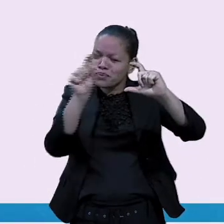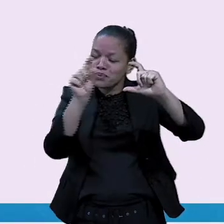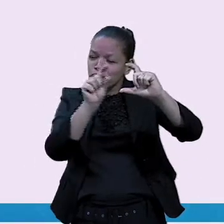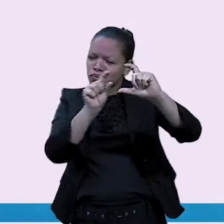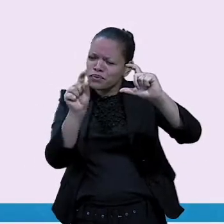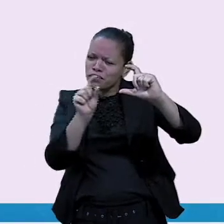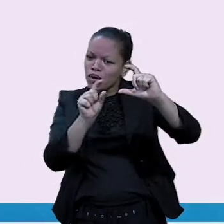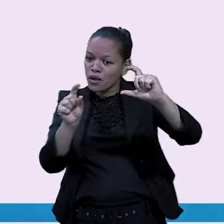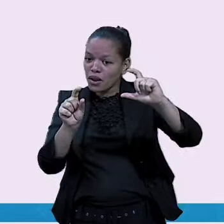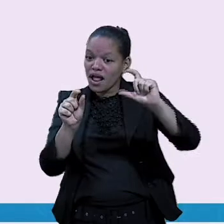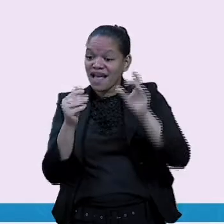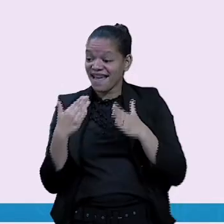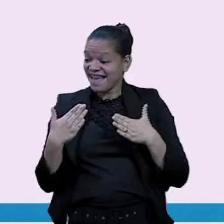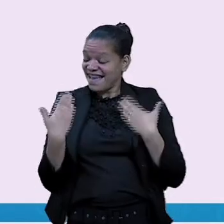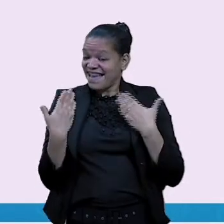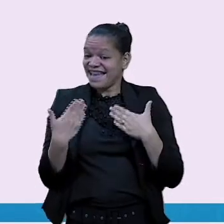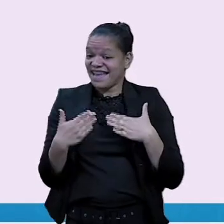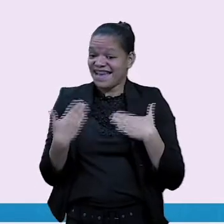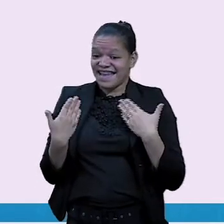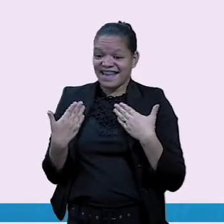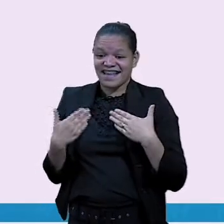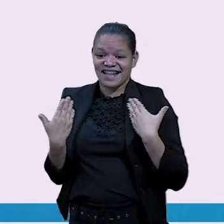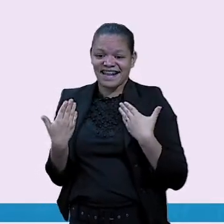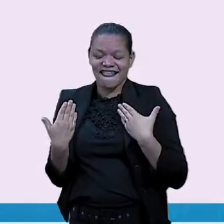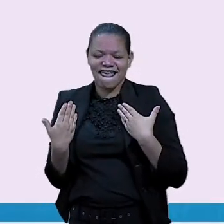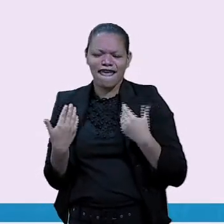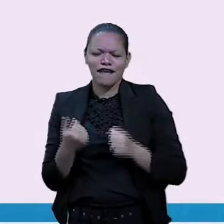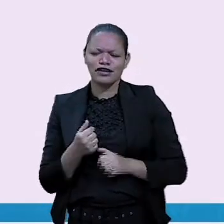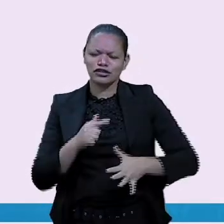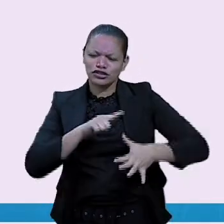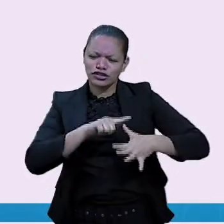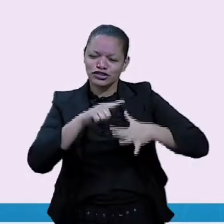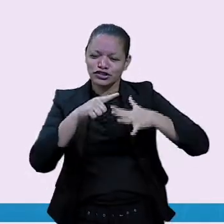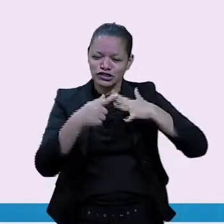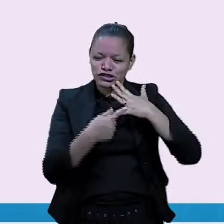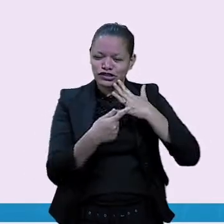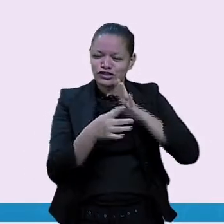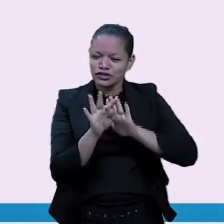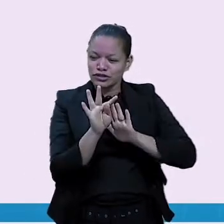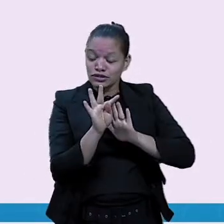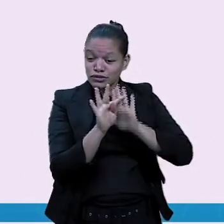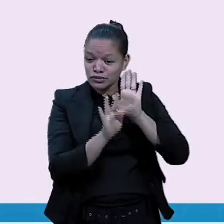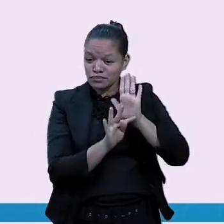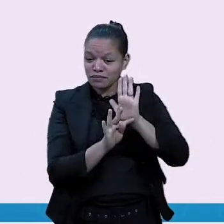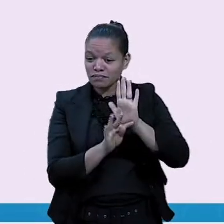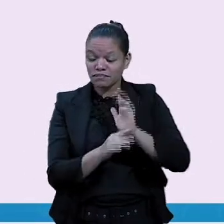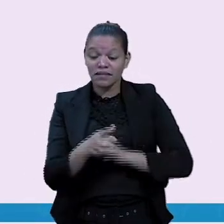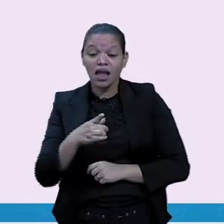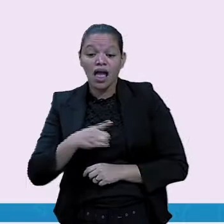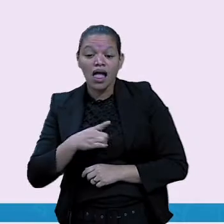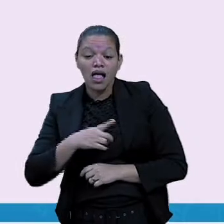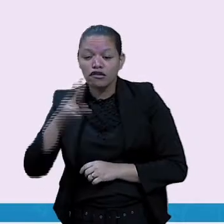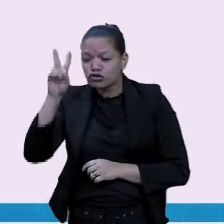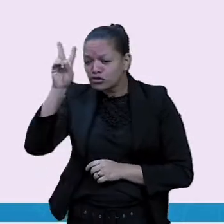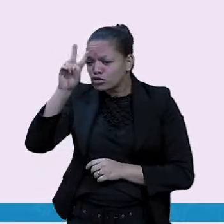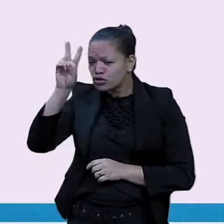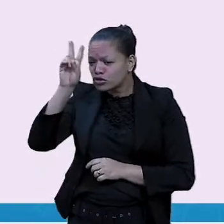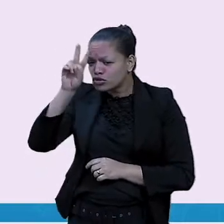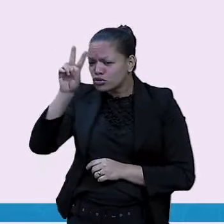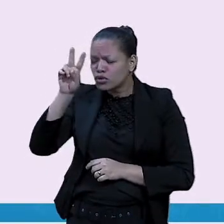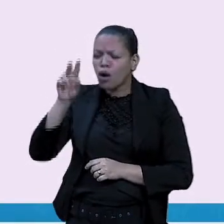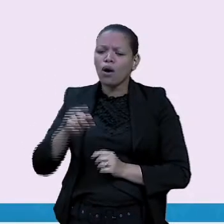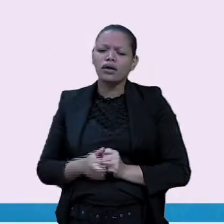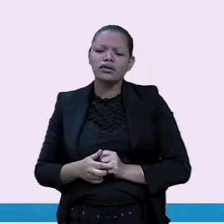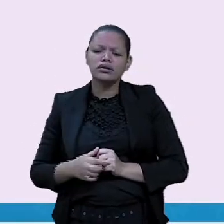gênero textual com histórias curtas que proporcionam uma leitura muito atraente.